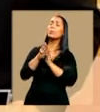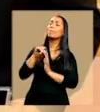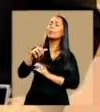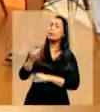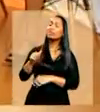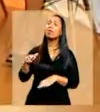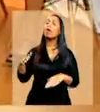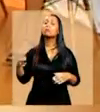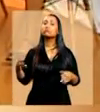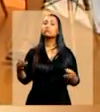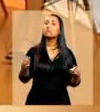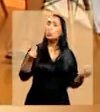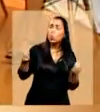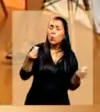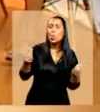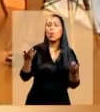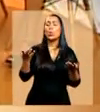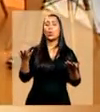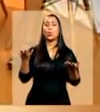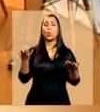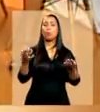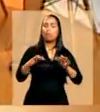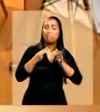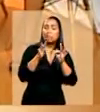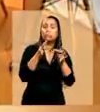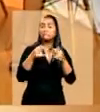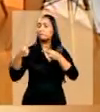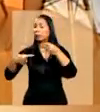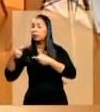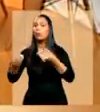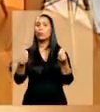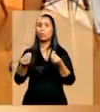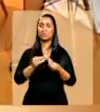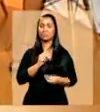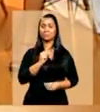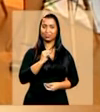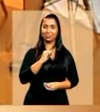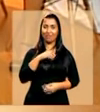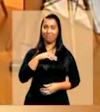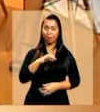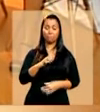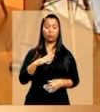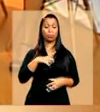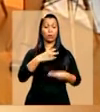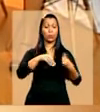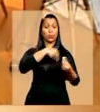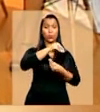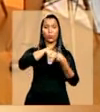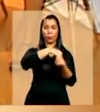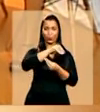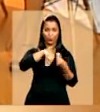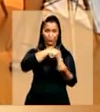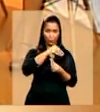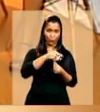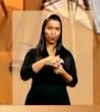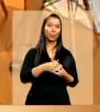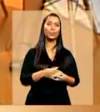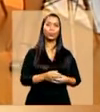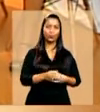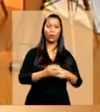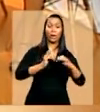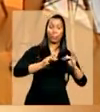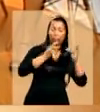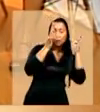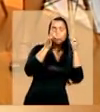para a Bia. Bia, como competir com a tecnologia? A gente viu o CIEC que traz mistura, na verdade, né,